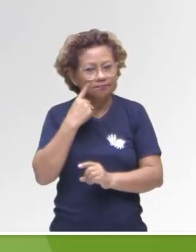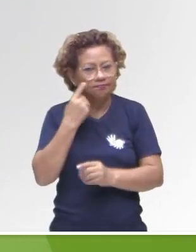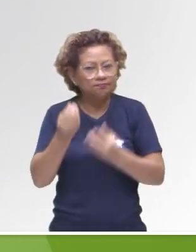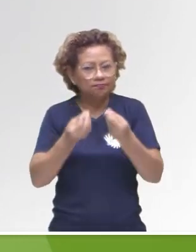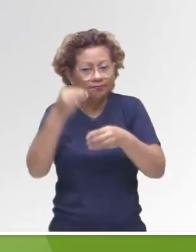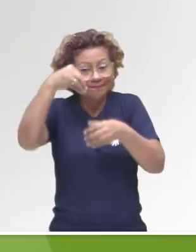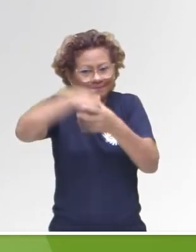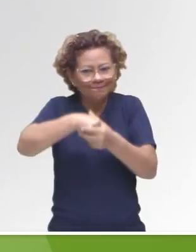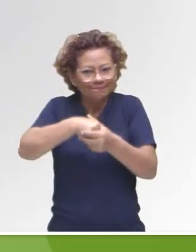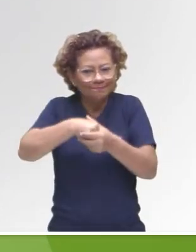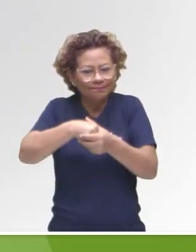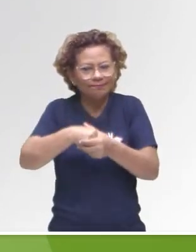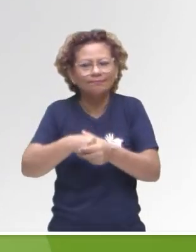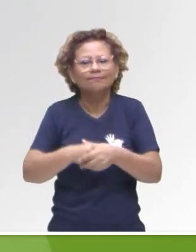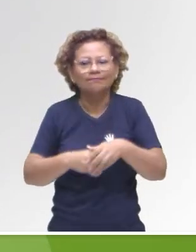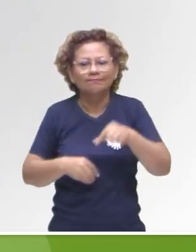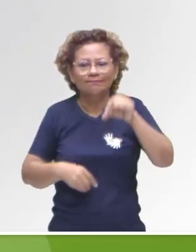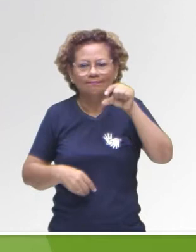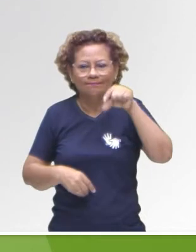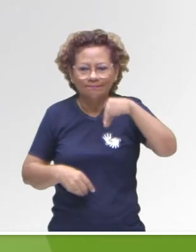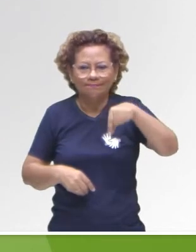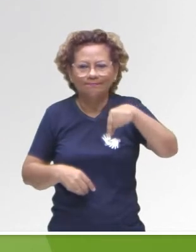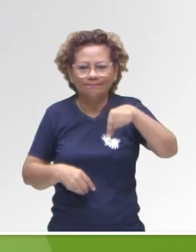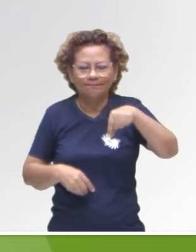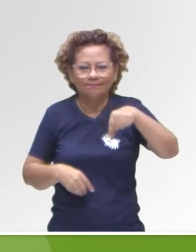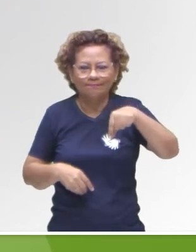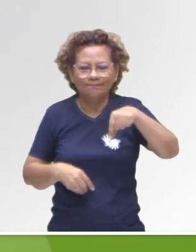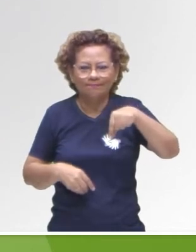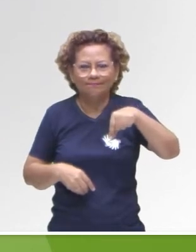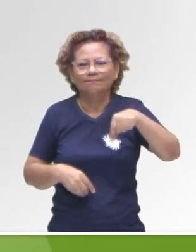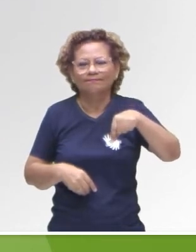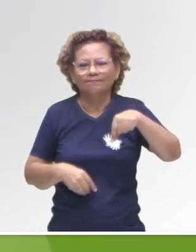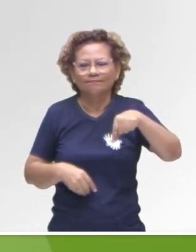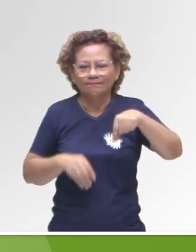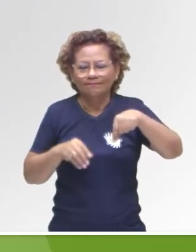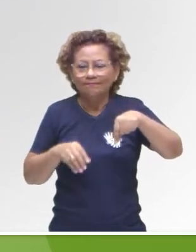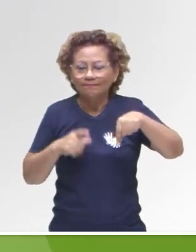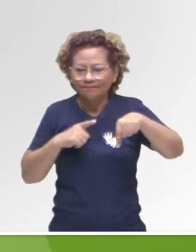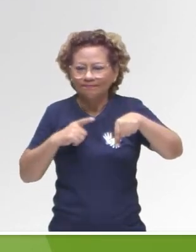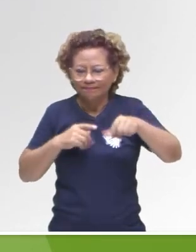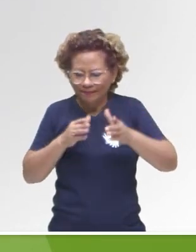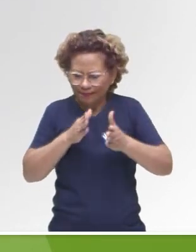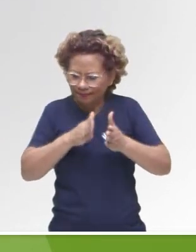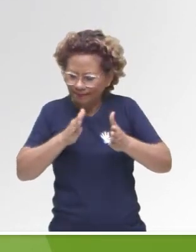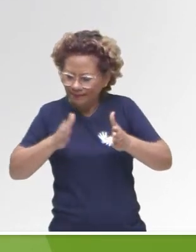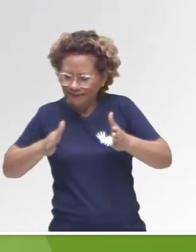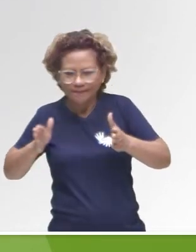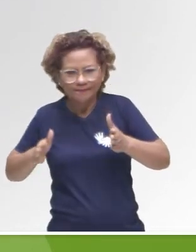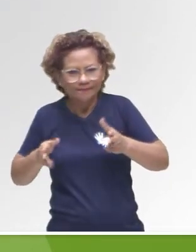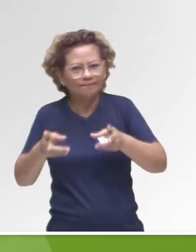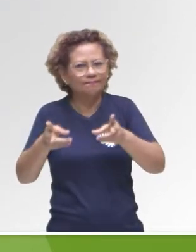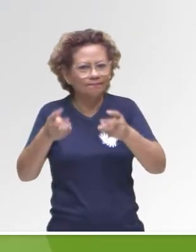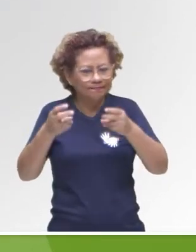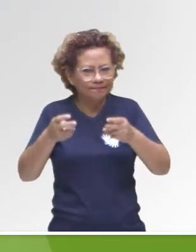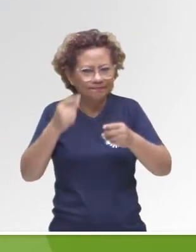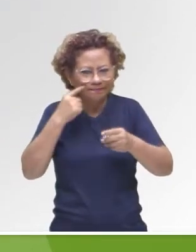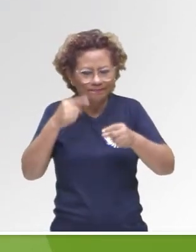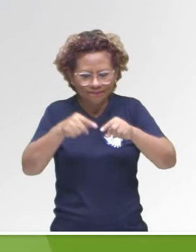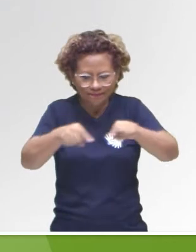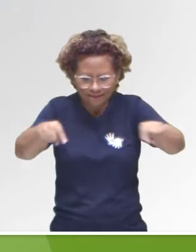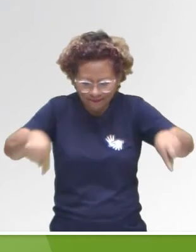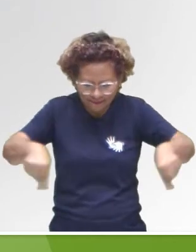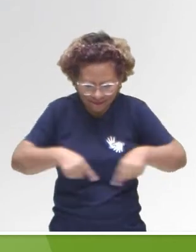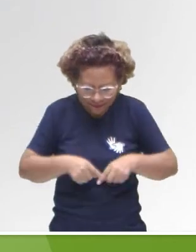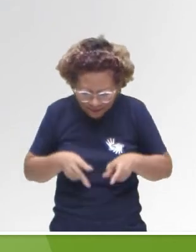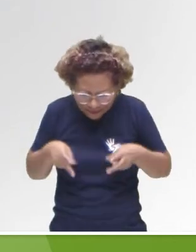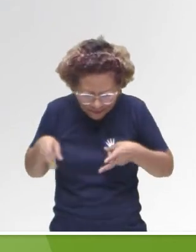esquemática de uma associação de capacitores em série. E aí é como a gente viu ali na cartela anterior. Eles estão